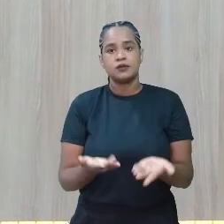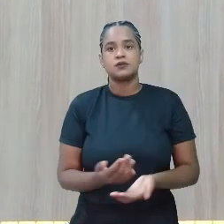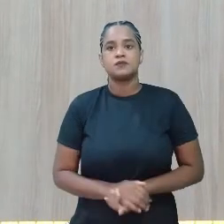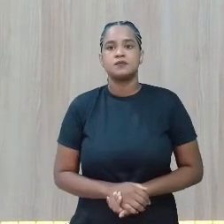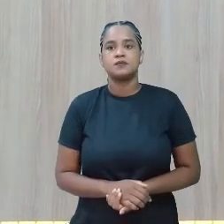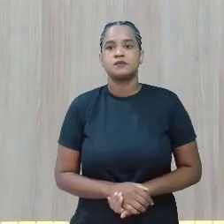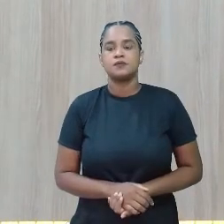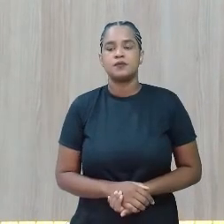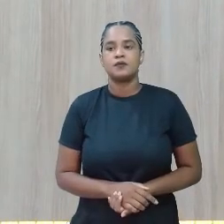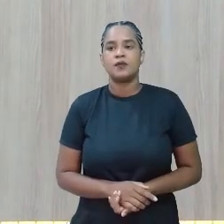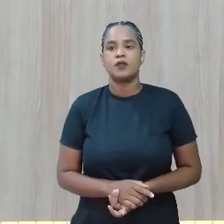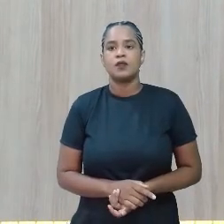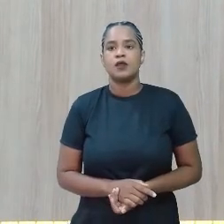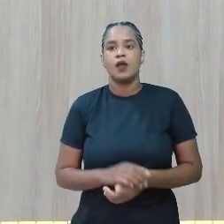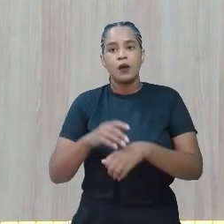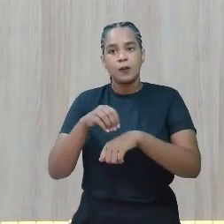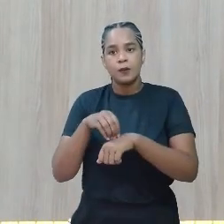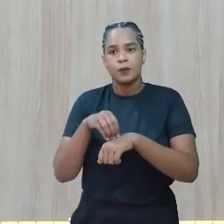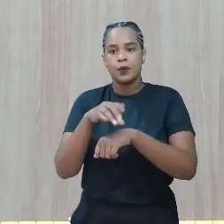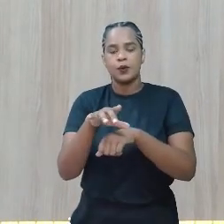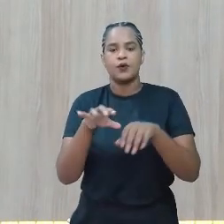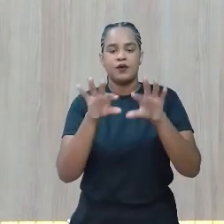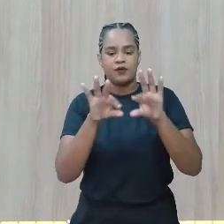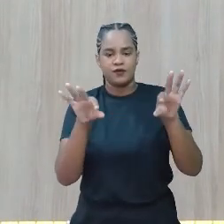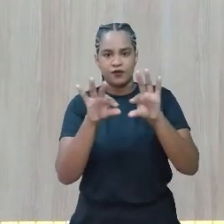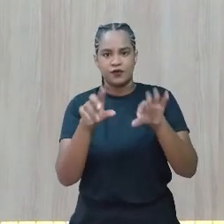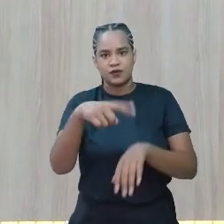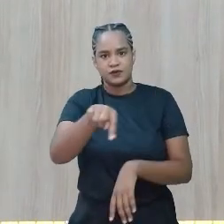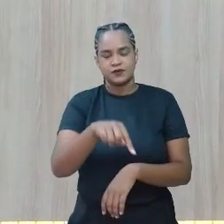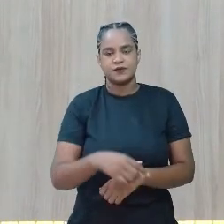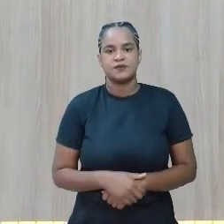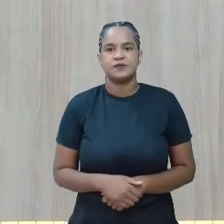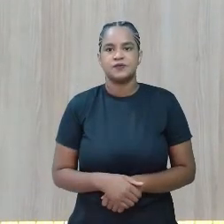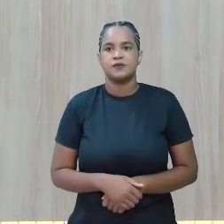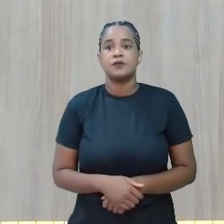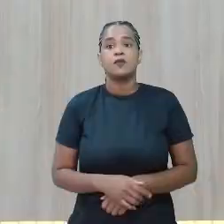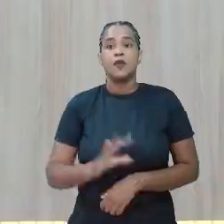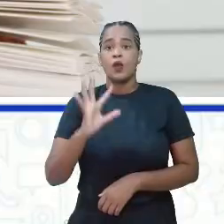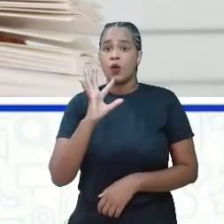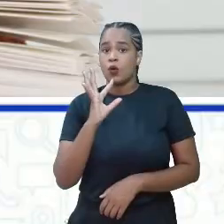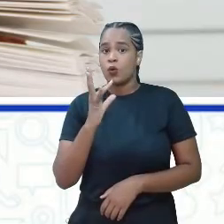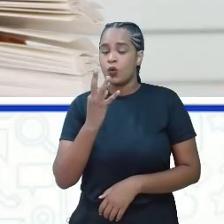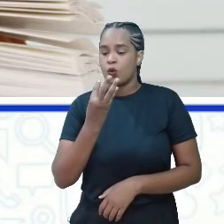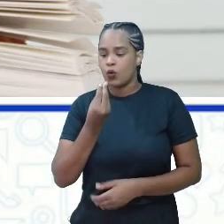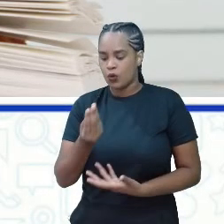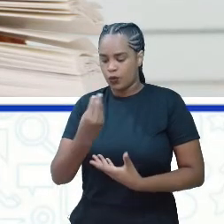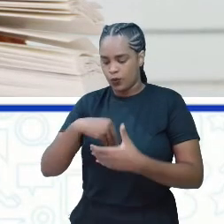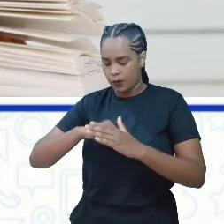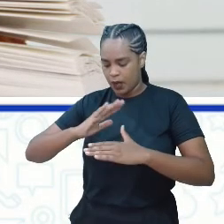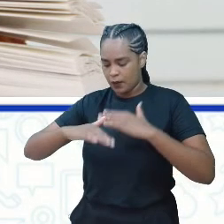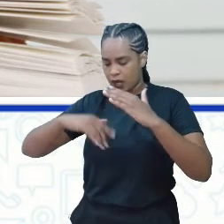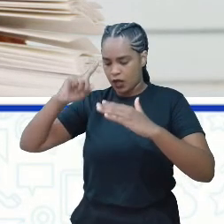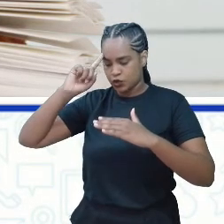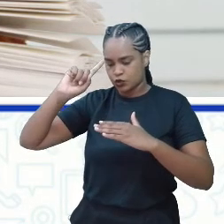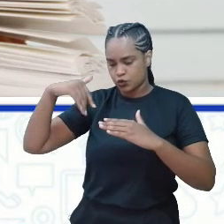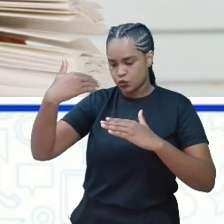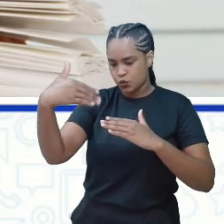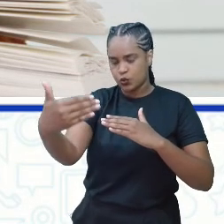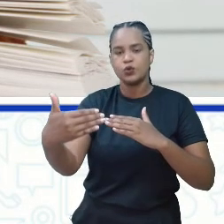aqui o meu recadinho para vocês. O conhecimento é construído dia a dia.